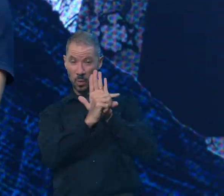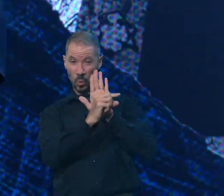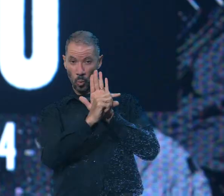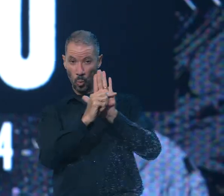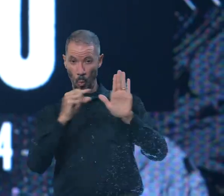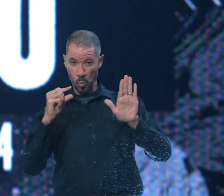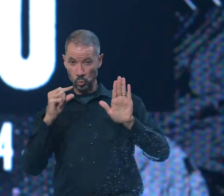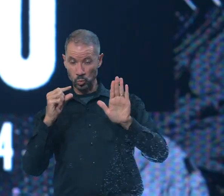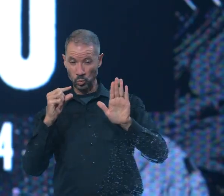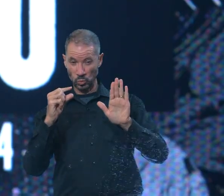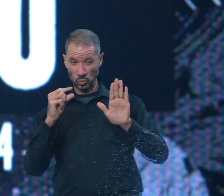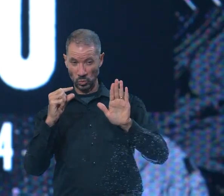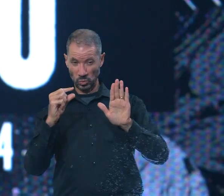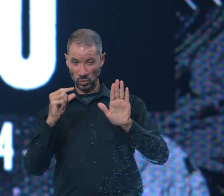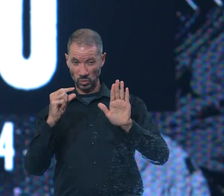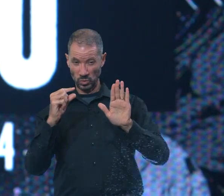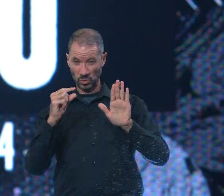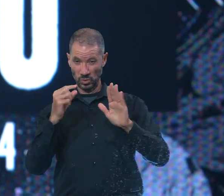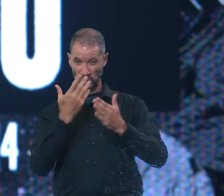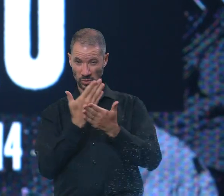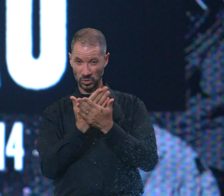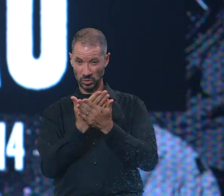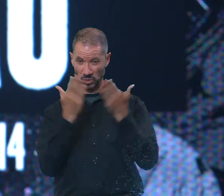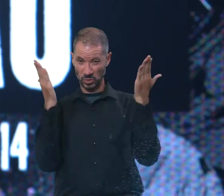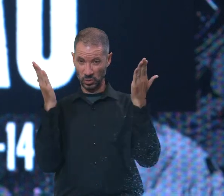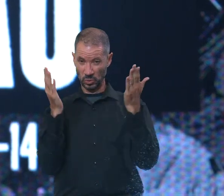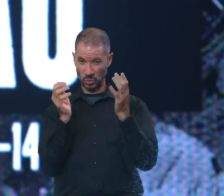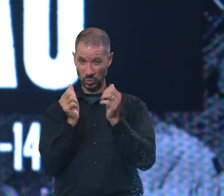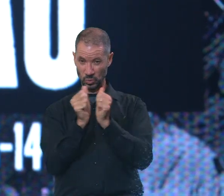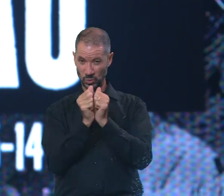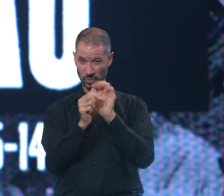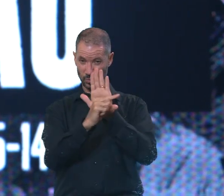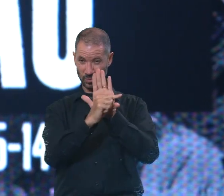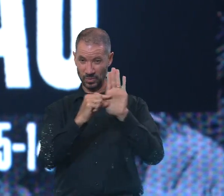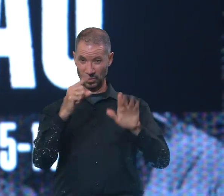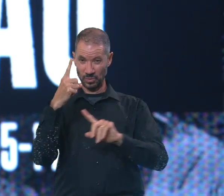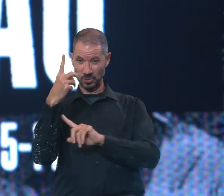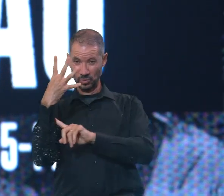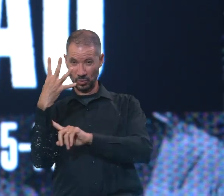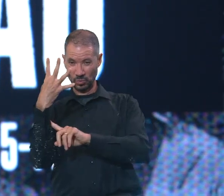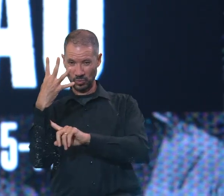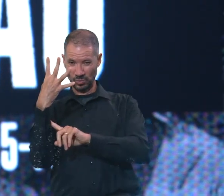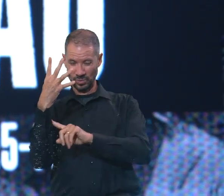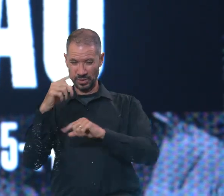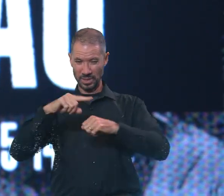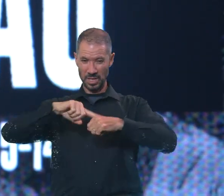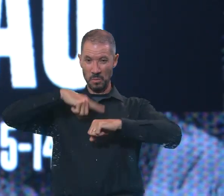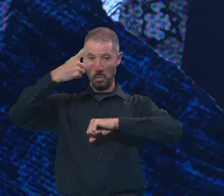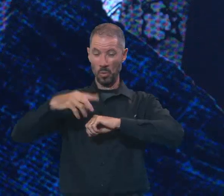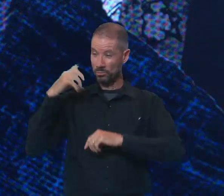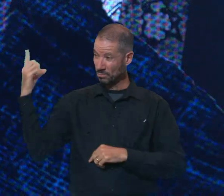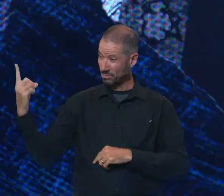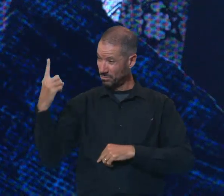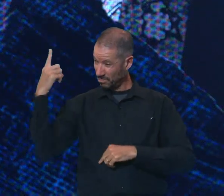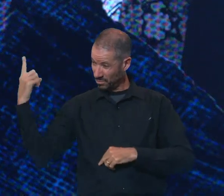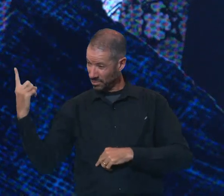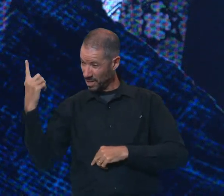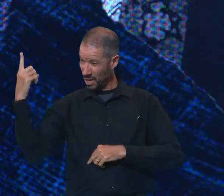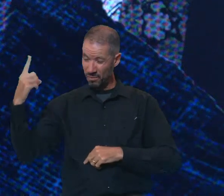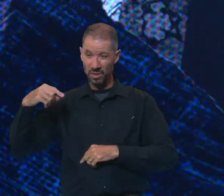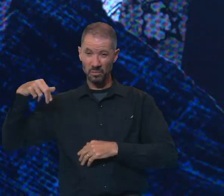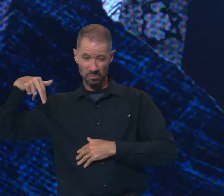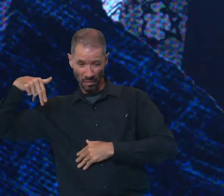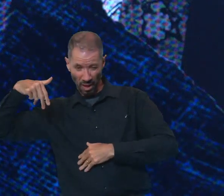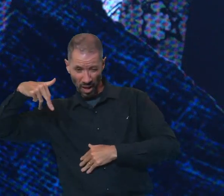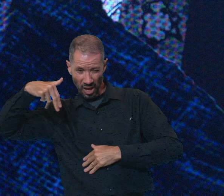os últimos versículos do trecho que a gente vai estudar hoje aqui juntos, versículo 14, vai dizer que depois que Davi fez uma grande